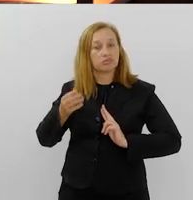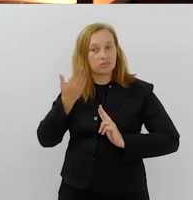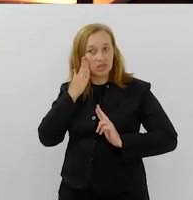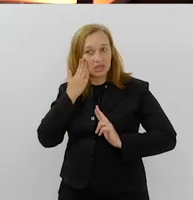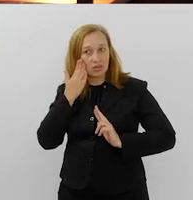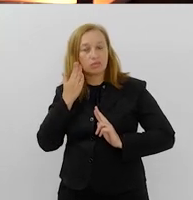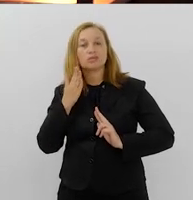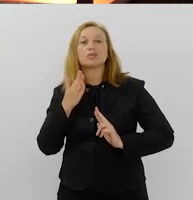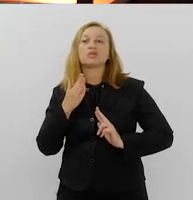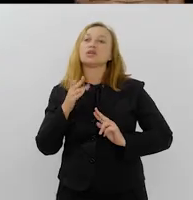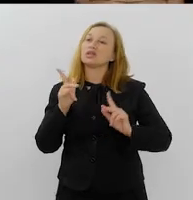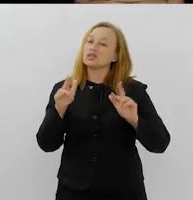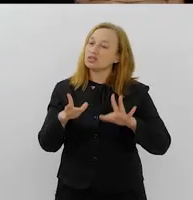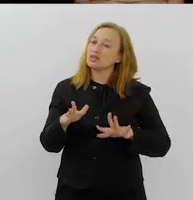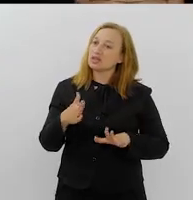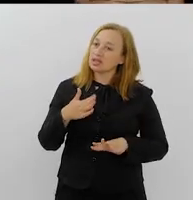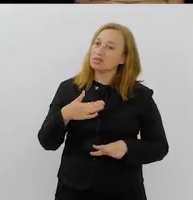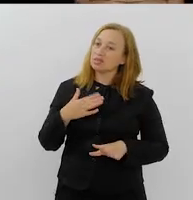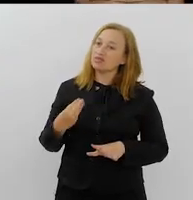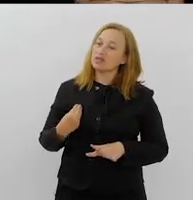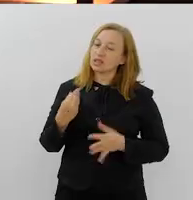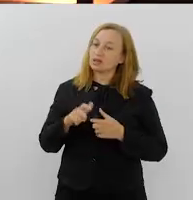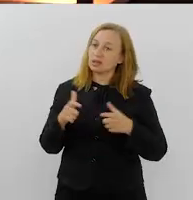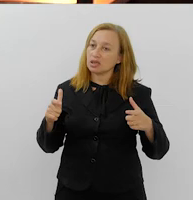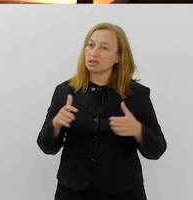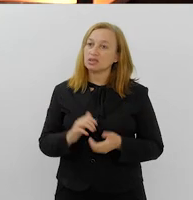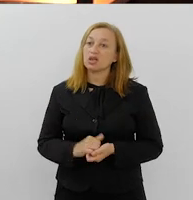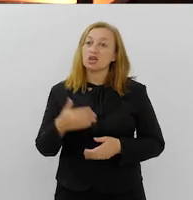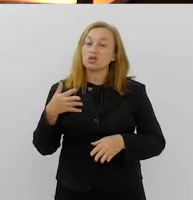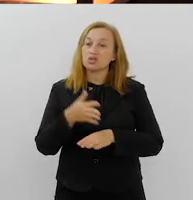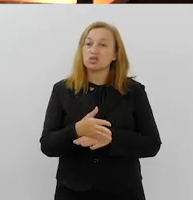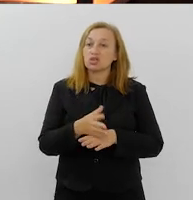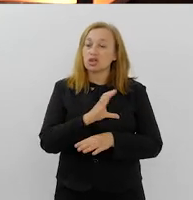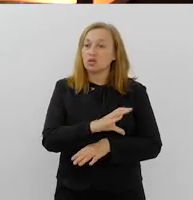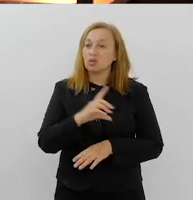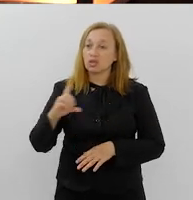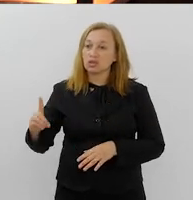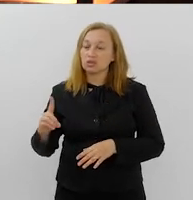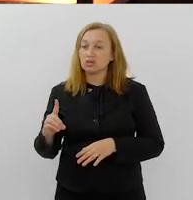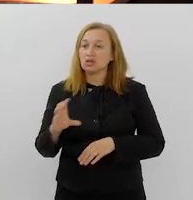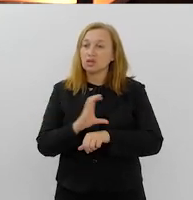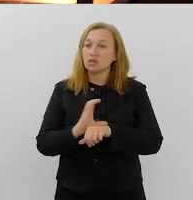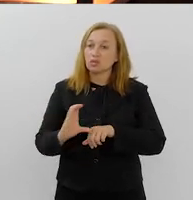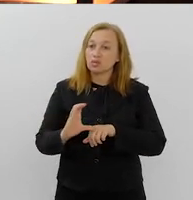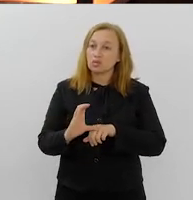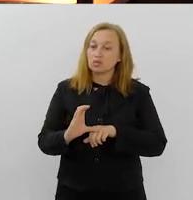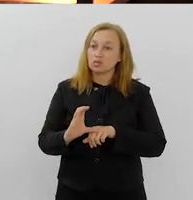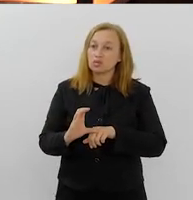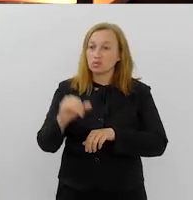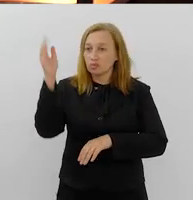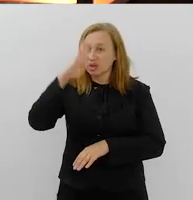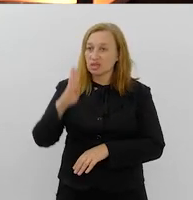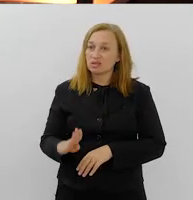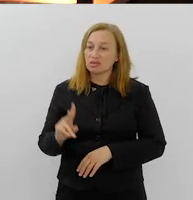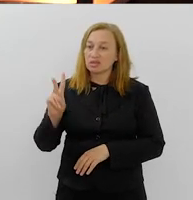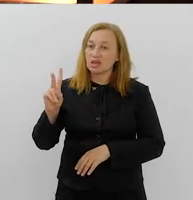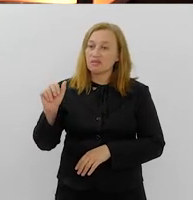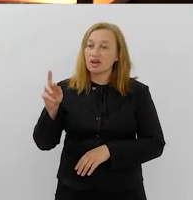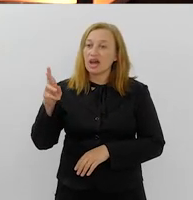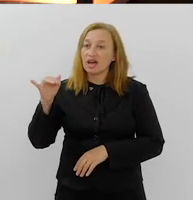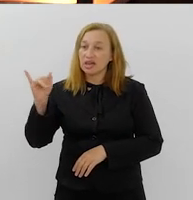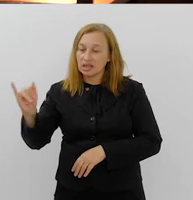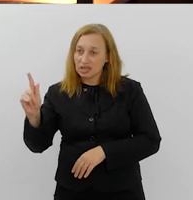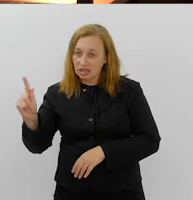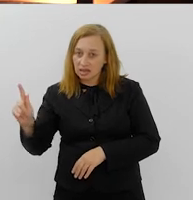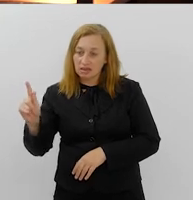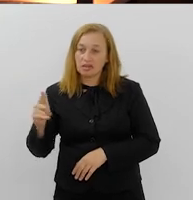depois, entendeu? Isso fez uma diferença muito grande. Eu cheguei a coordenador de cursos Brasil da Varig.